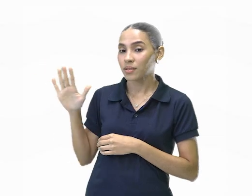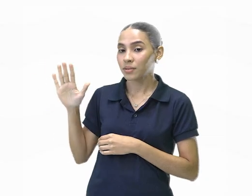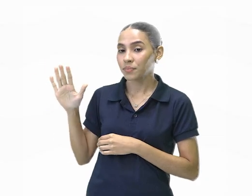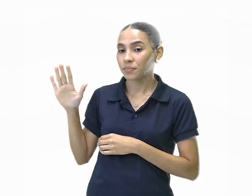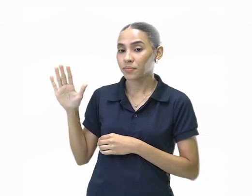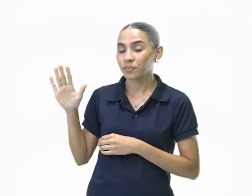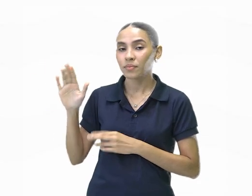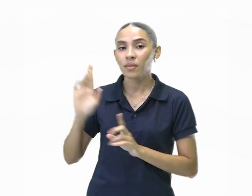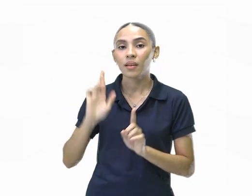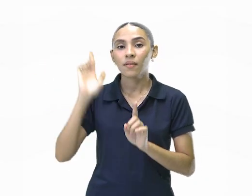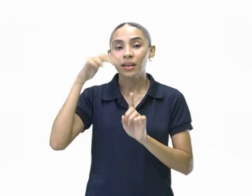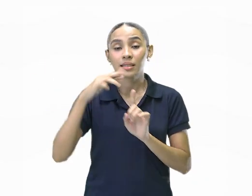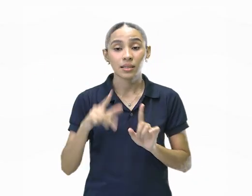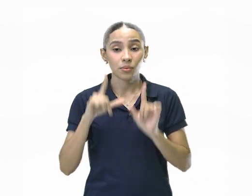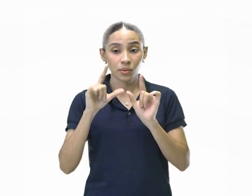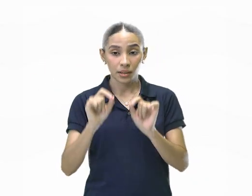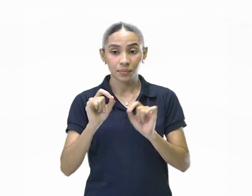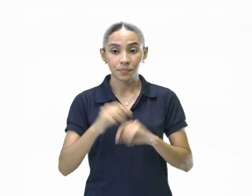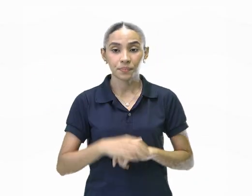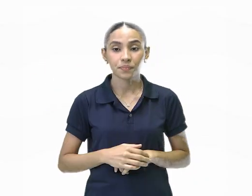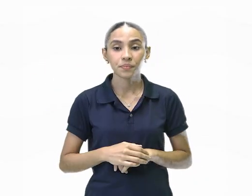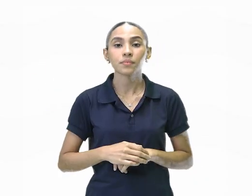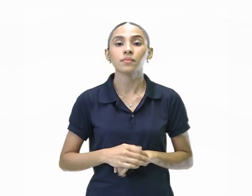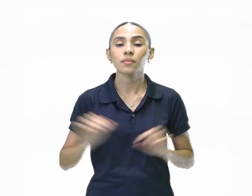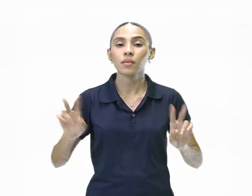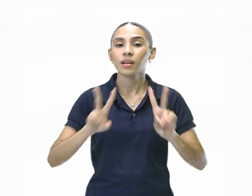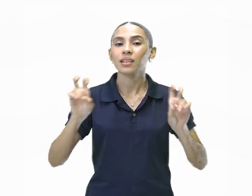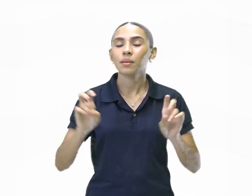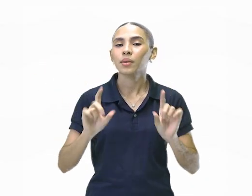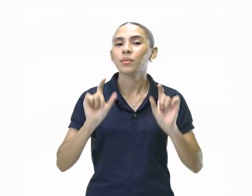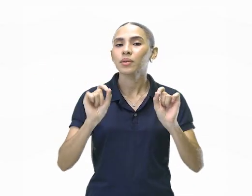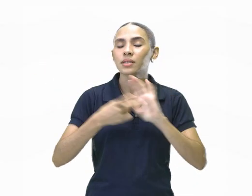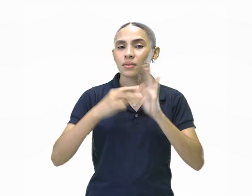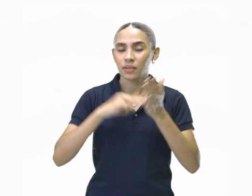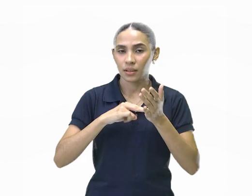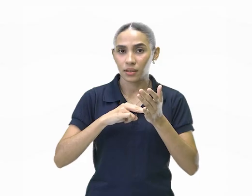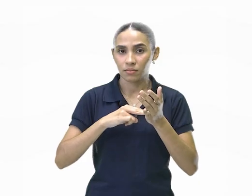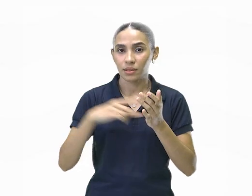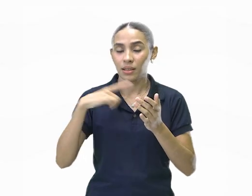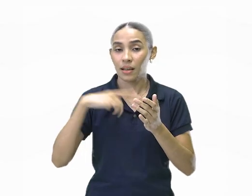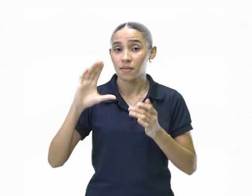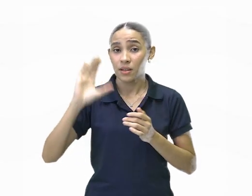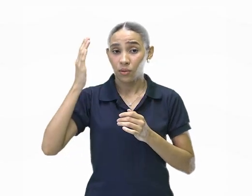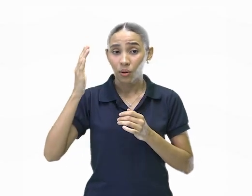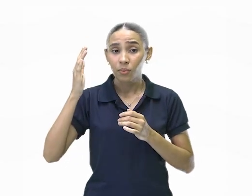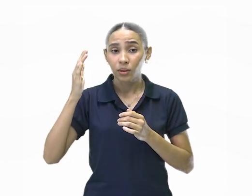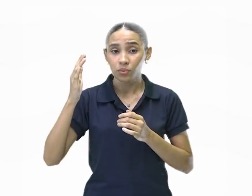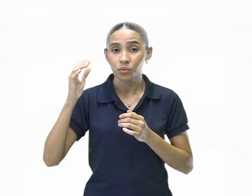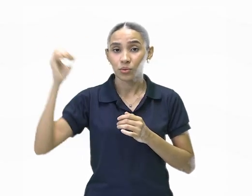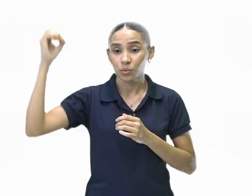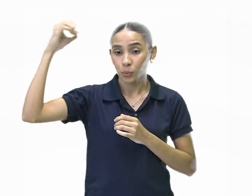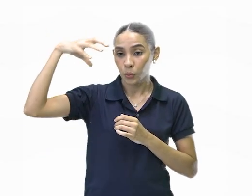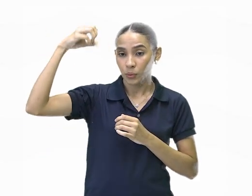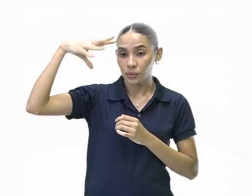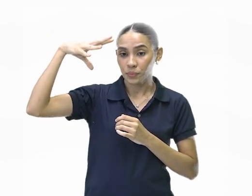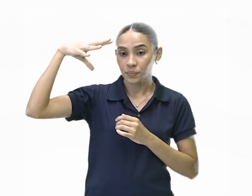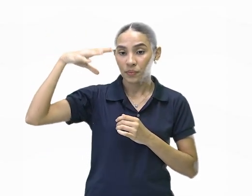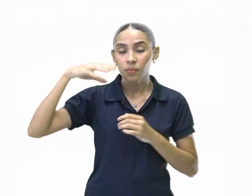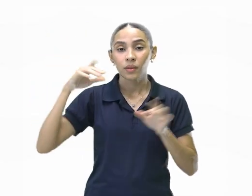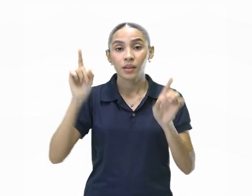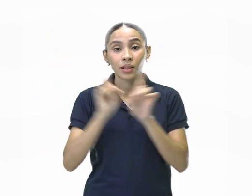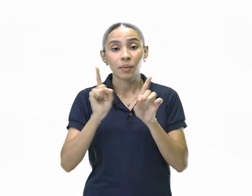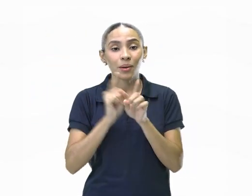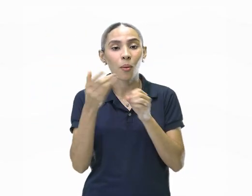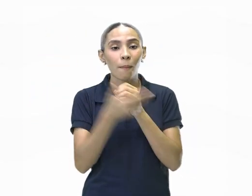imagem. A imagem reflete muito bem que assuntos são esses que envolvem os fenômenos